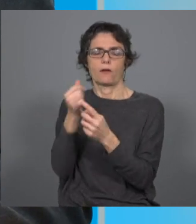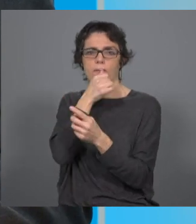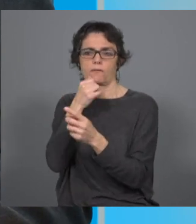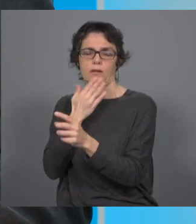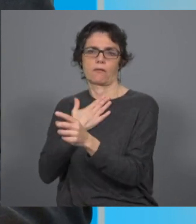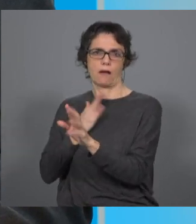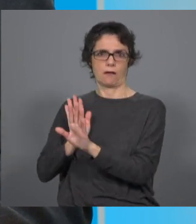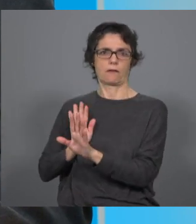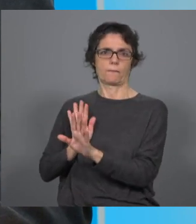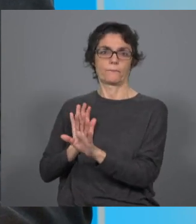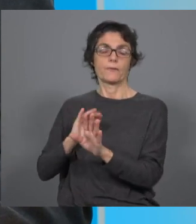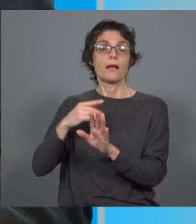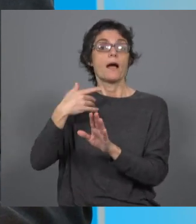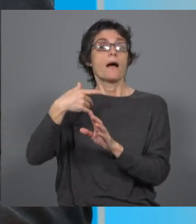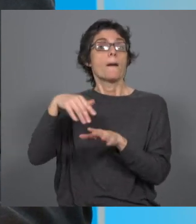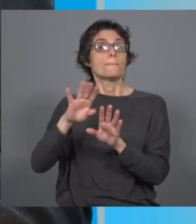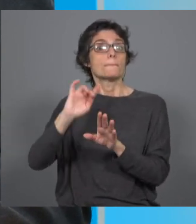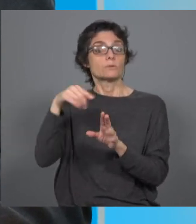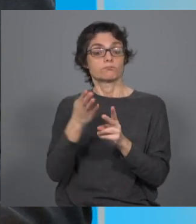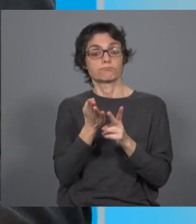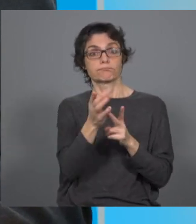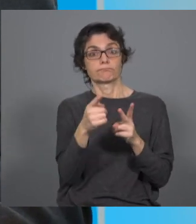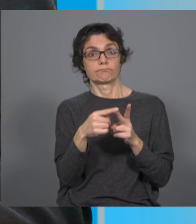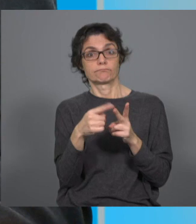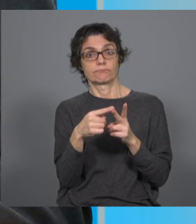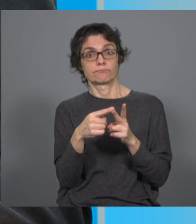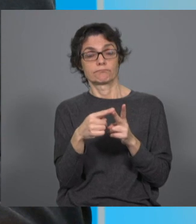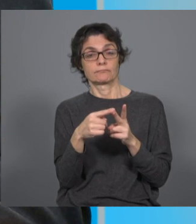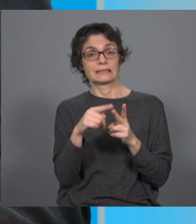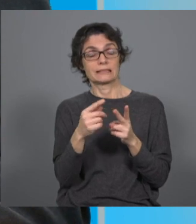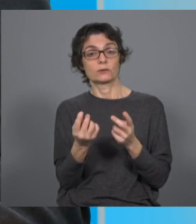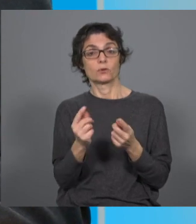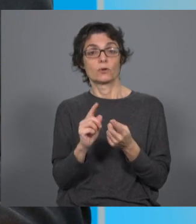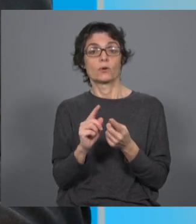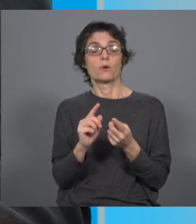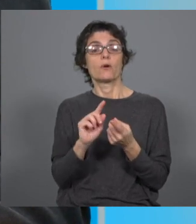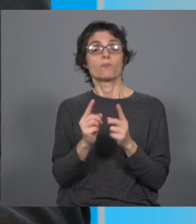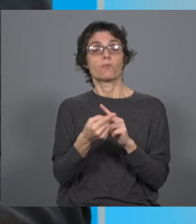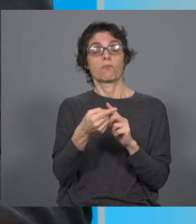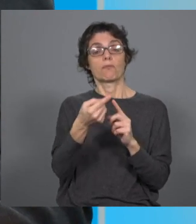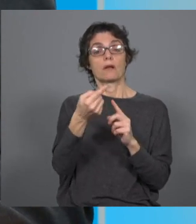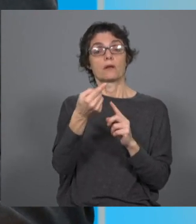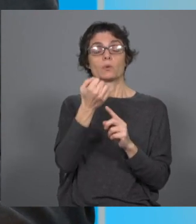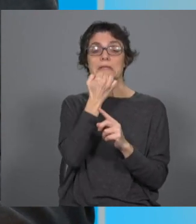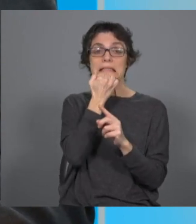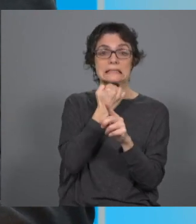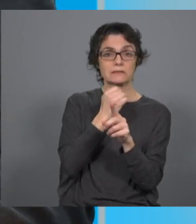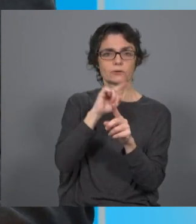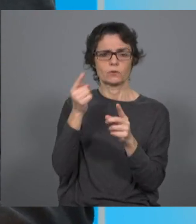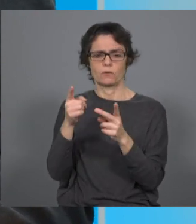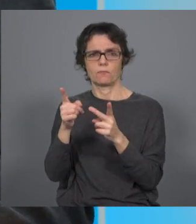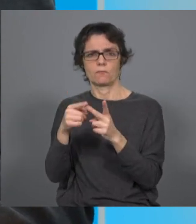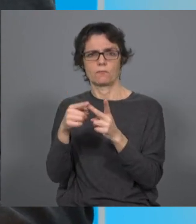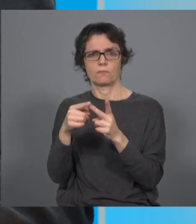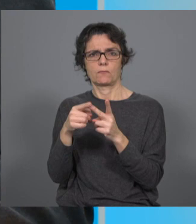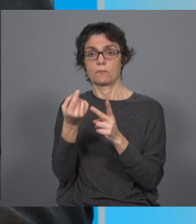Mas há outro princípio que às vezes se opõe ao princípio do prazer, que é o princípio da realidade. Isto é, uma criança percebe que não é só